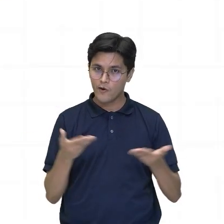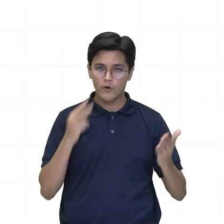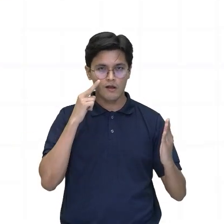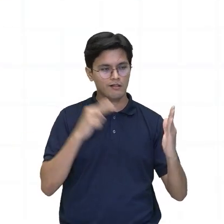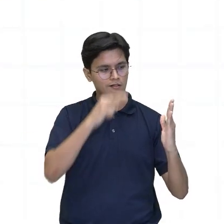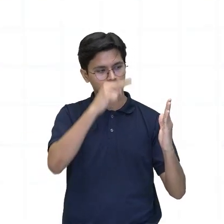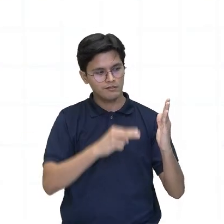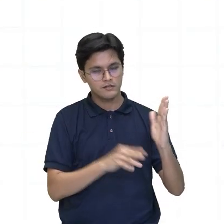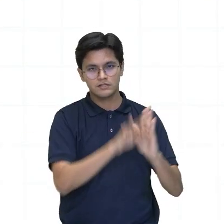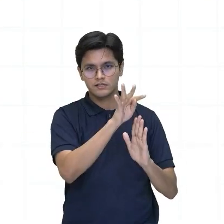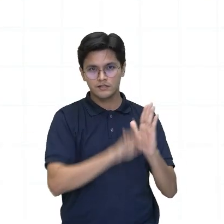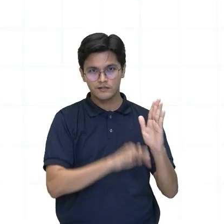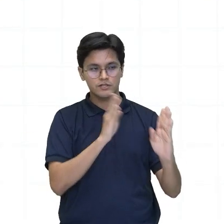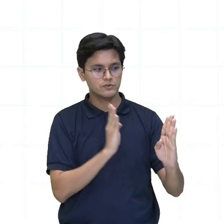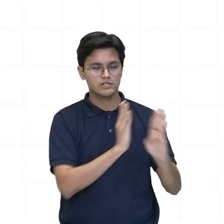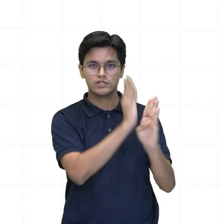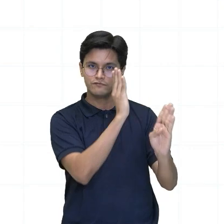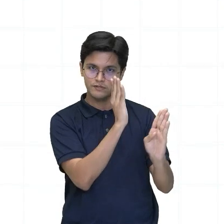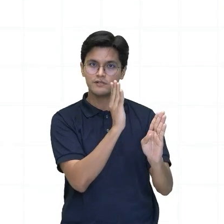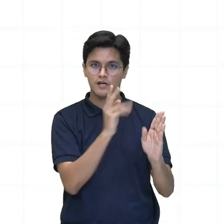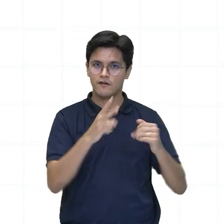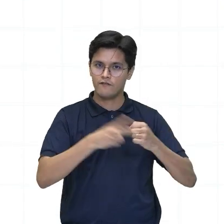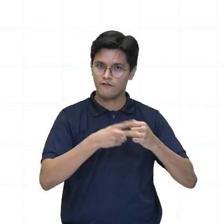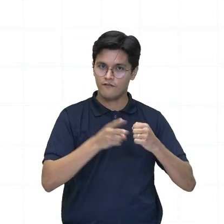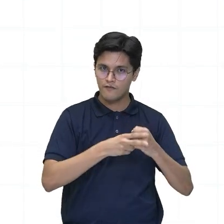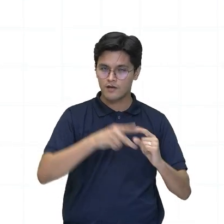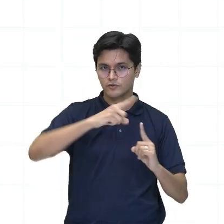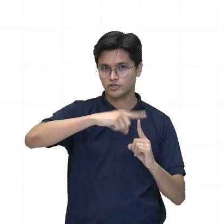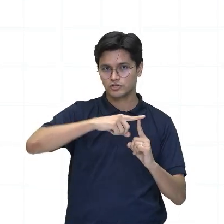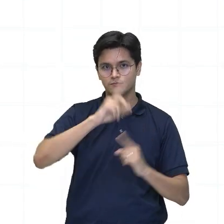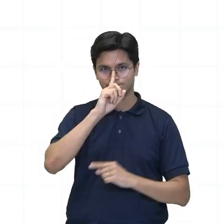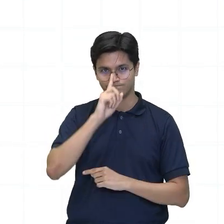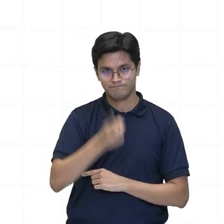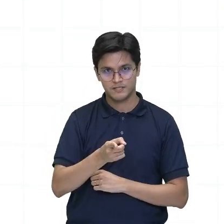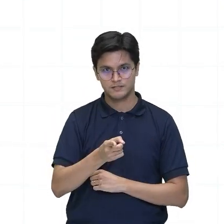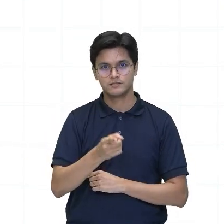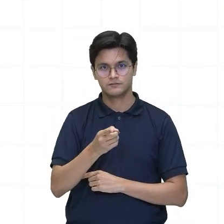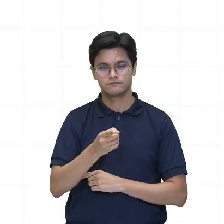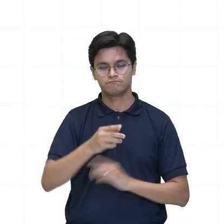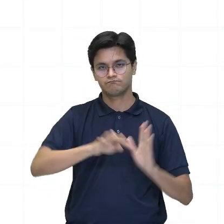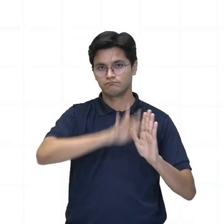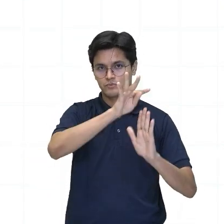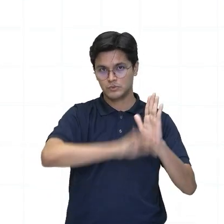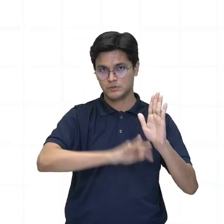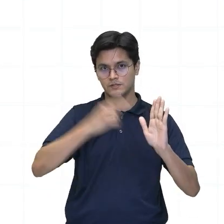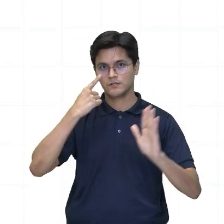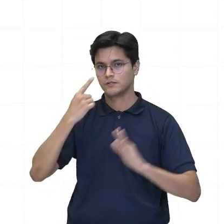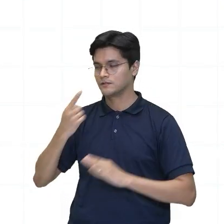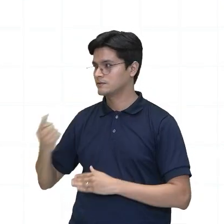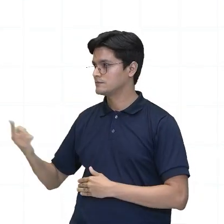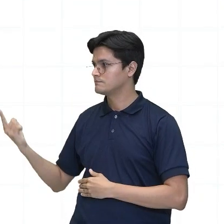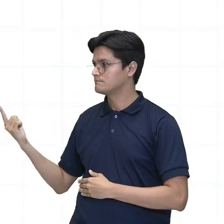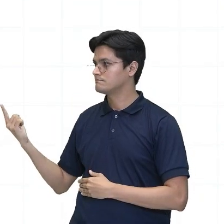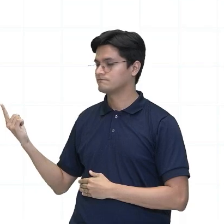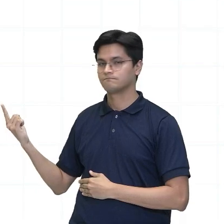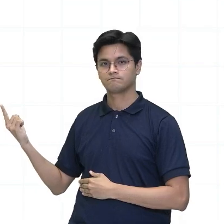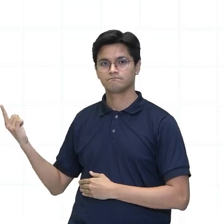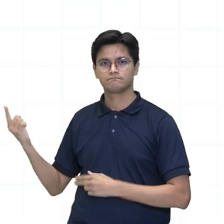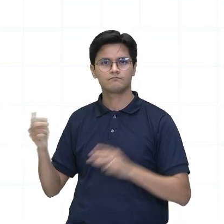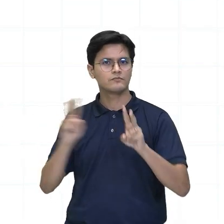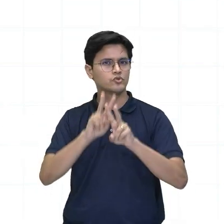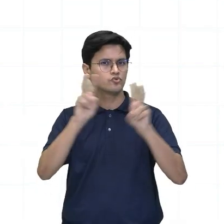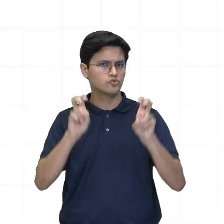deles? Tenho esse texto, tá bom? É o texto que ainda trata sobre a questão